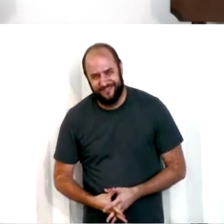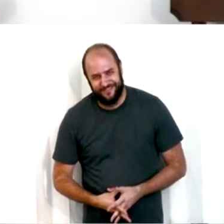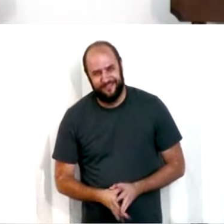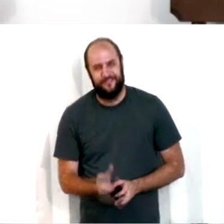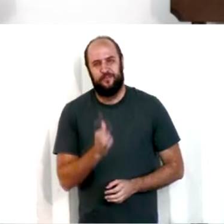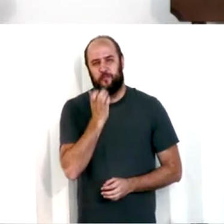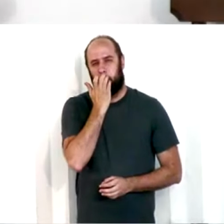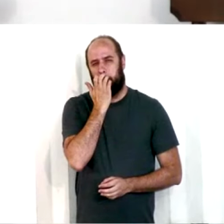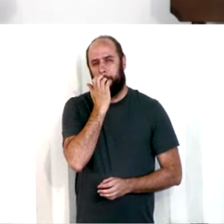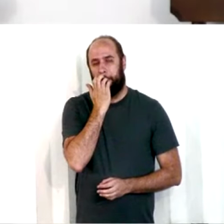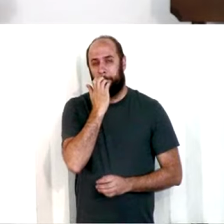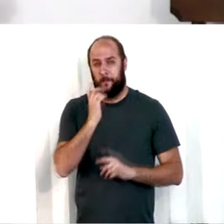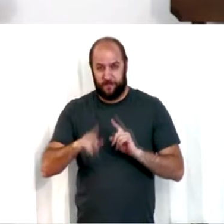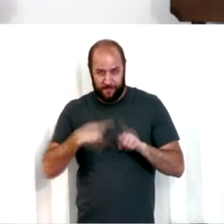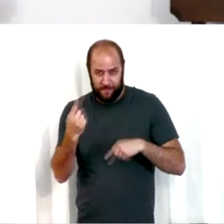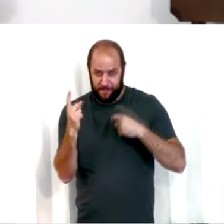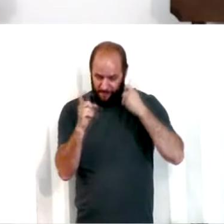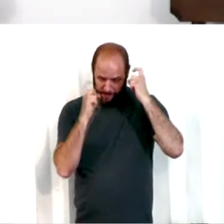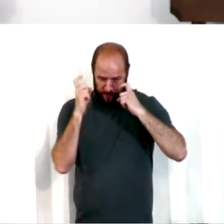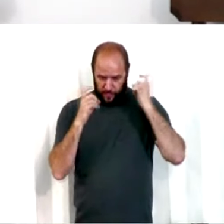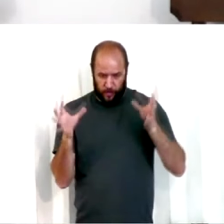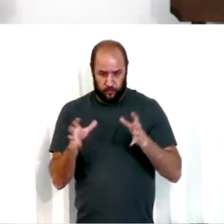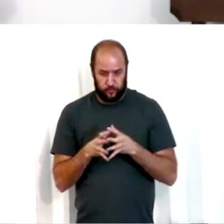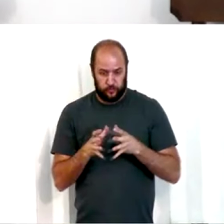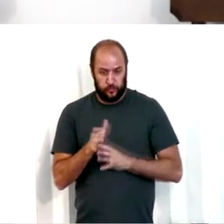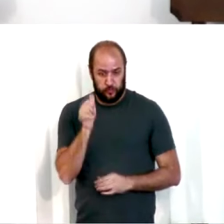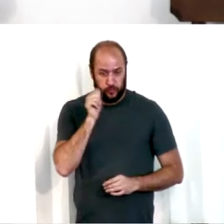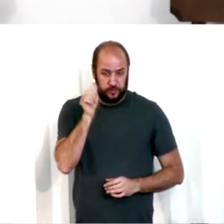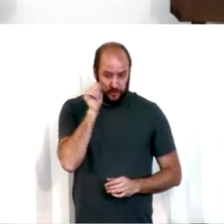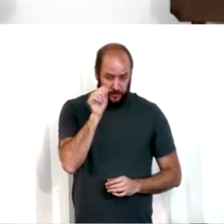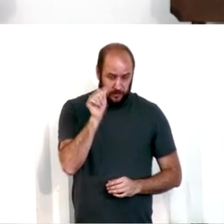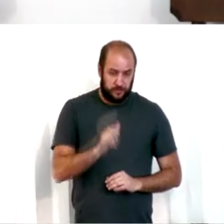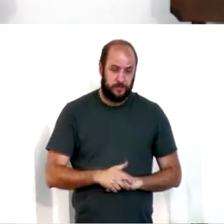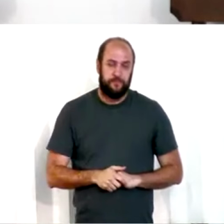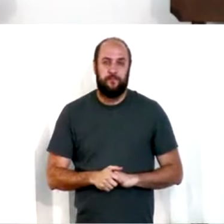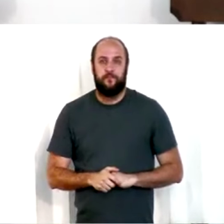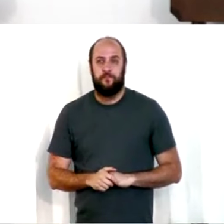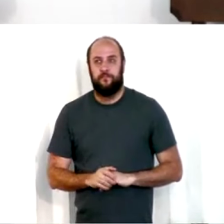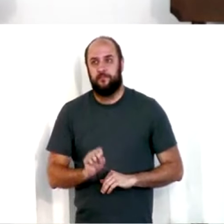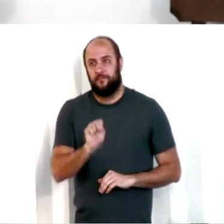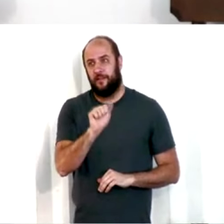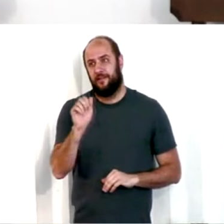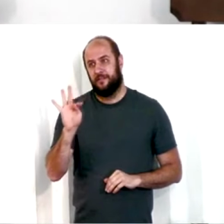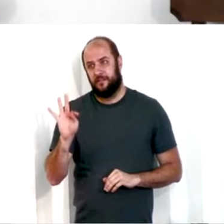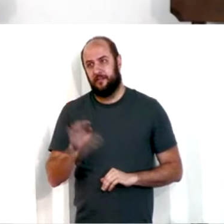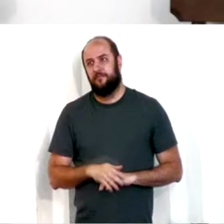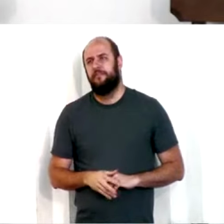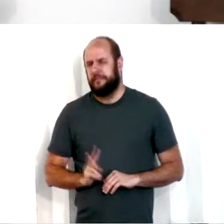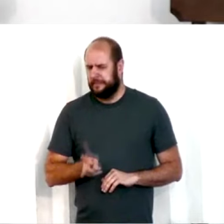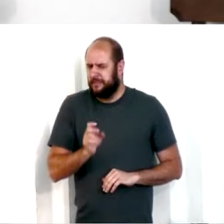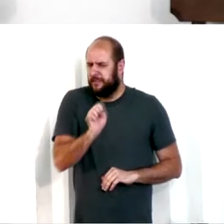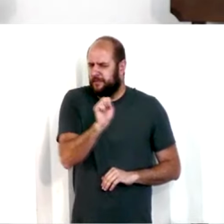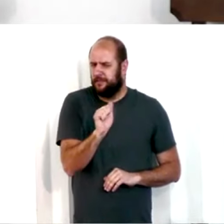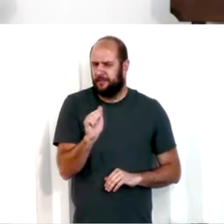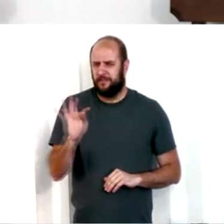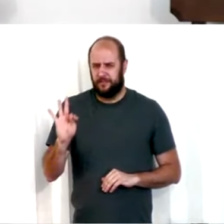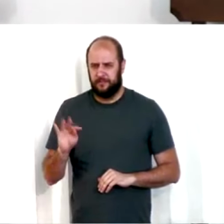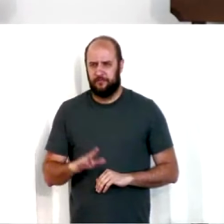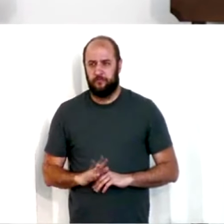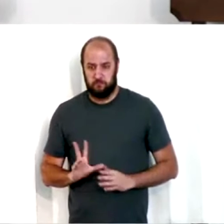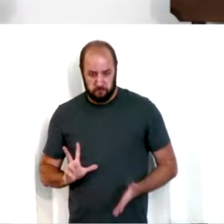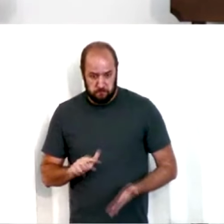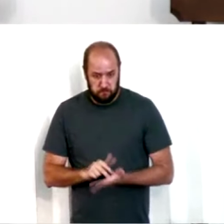Depois da reunião de presbitério, a sociedade de senhoras, né, agora a SAF, é sempre a SAF é uma bênção, levantou